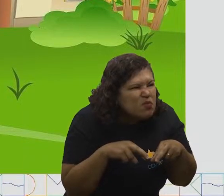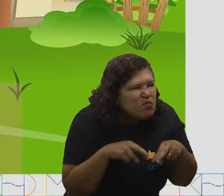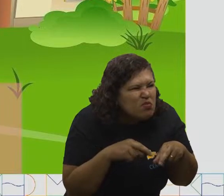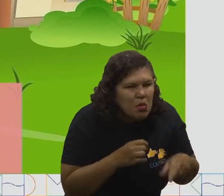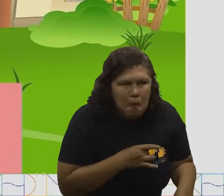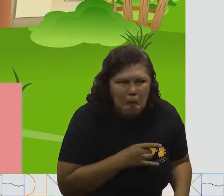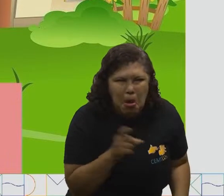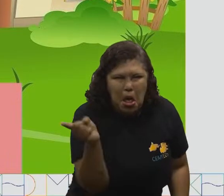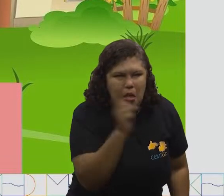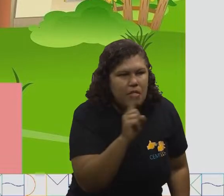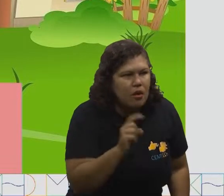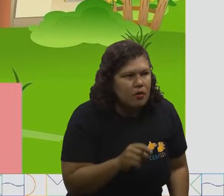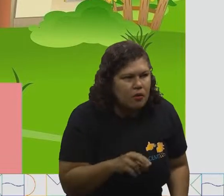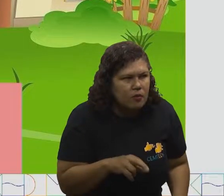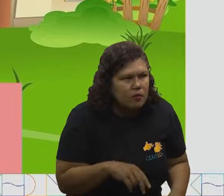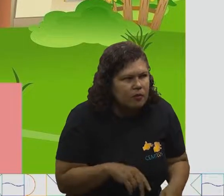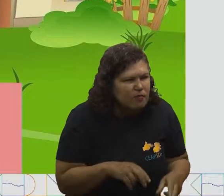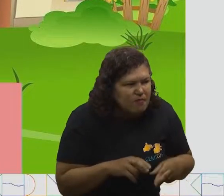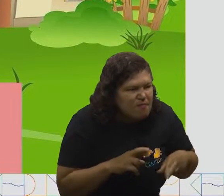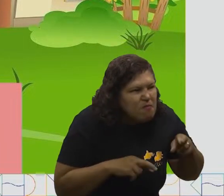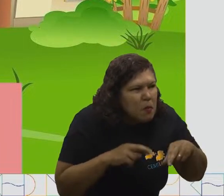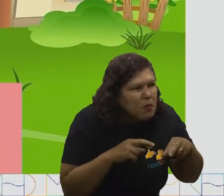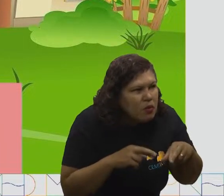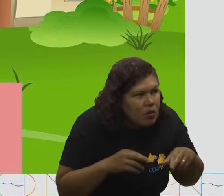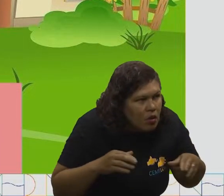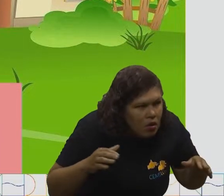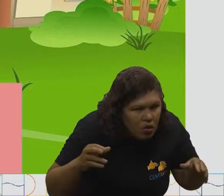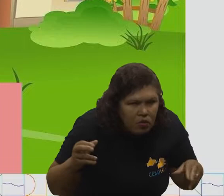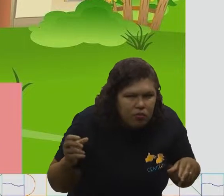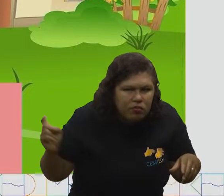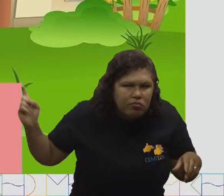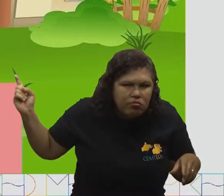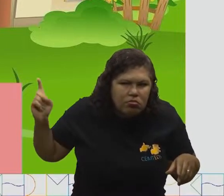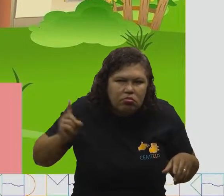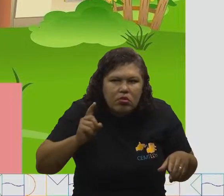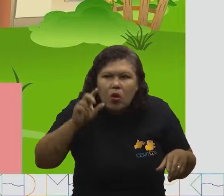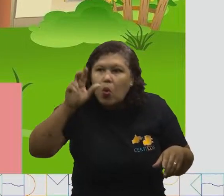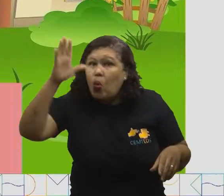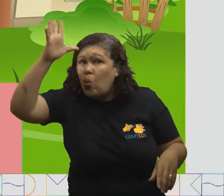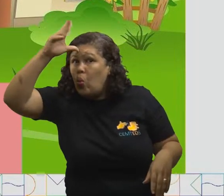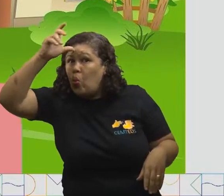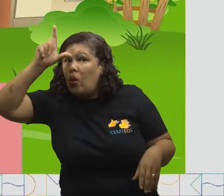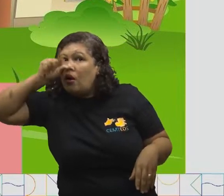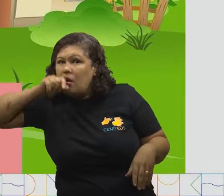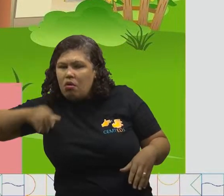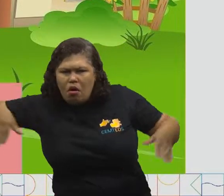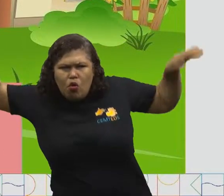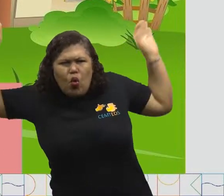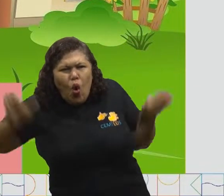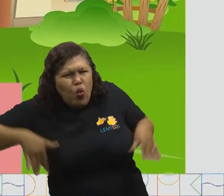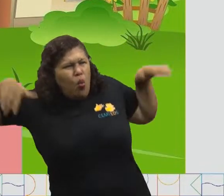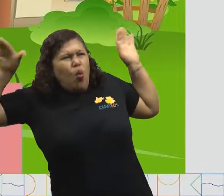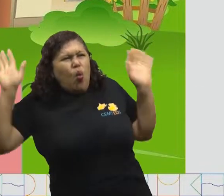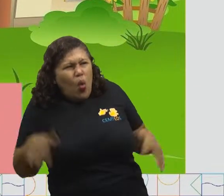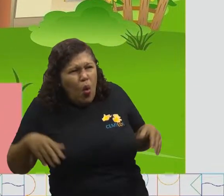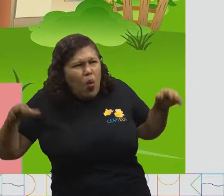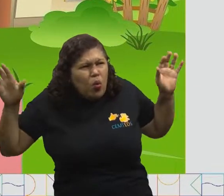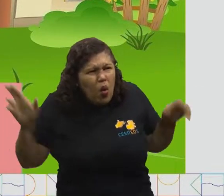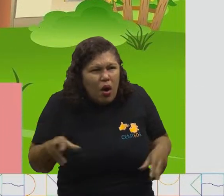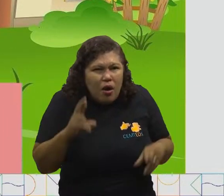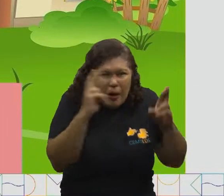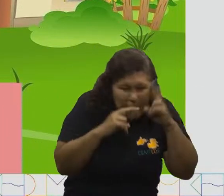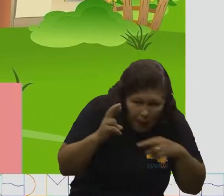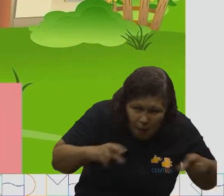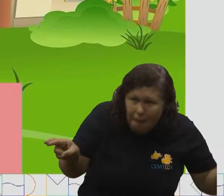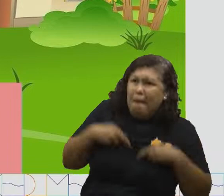nenhum. De repente, apareceu um galo que bateu as asas e cantou. O